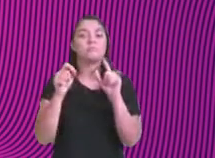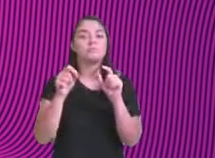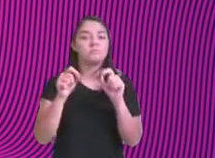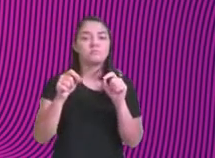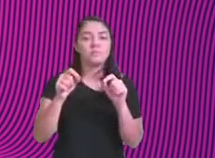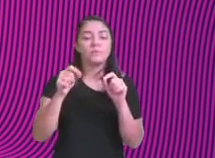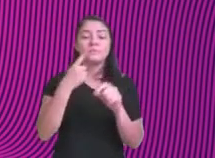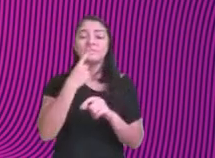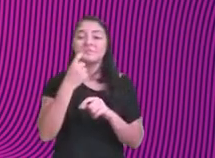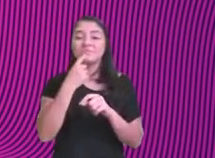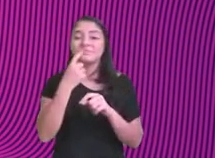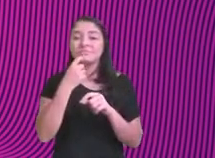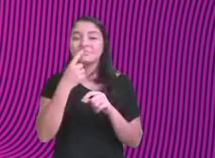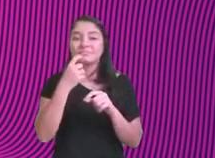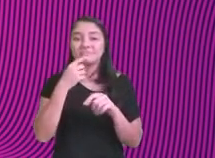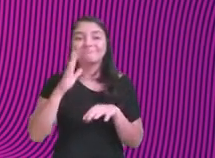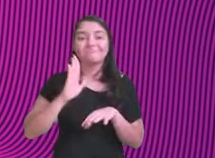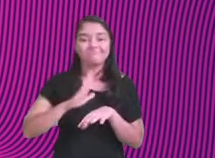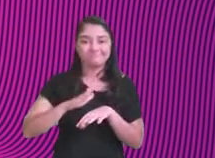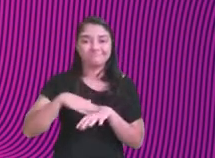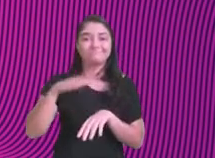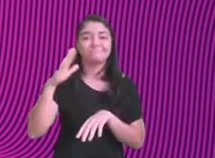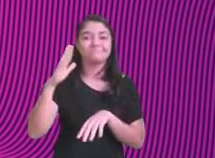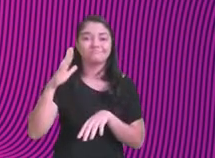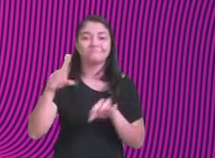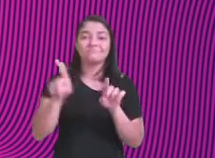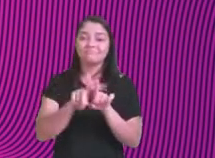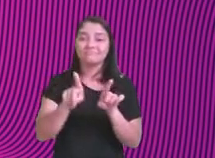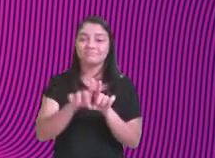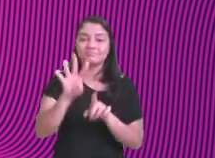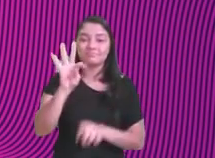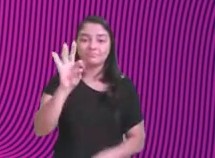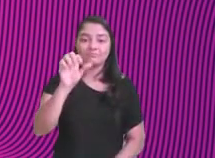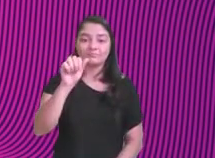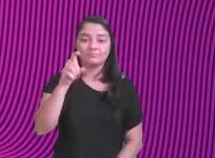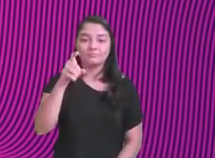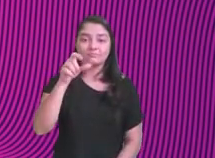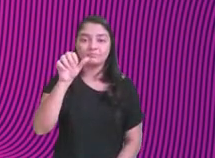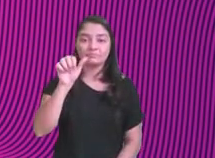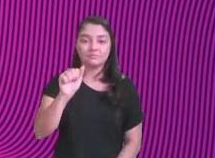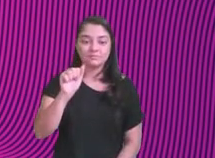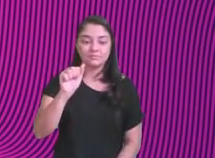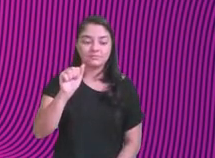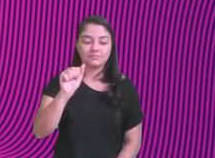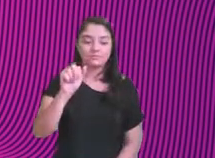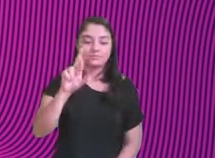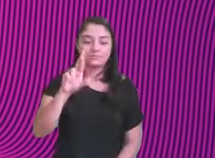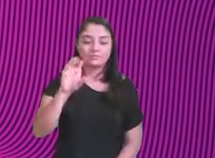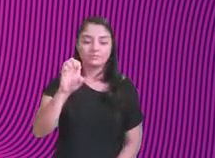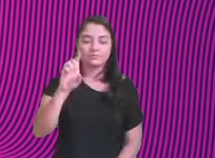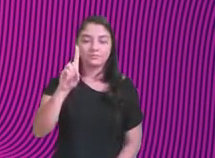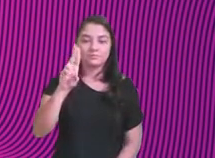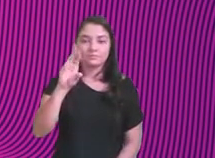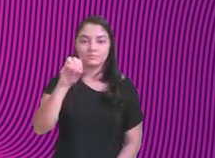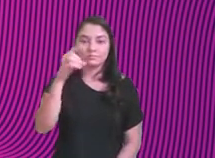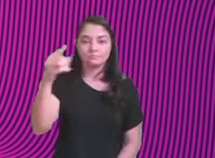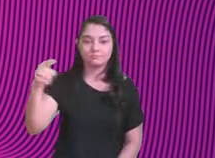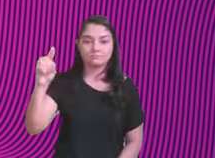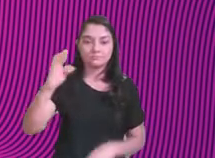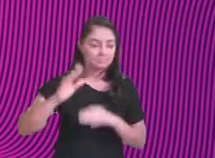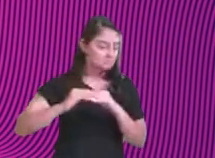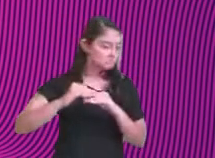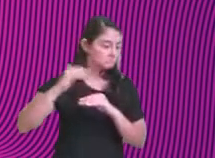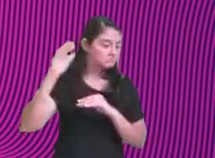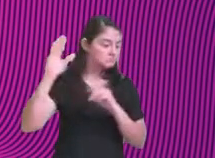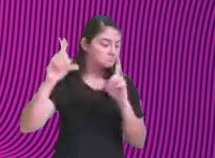pouco maior e uma taxa de excisão mesorretal perfeita um pouco menor, mas o que não